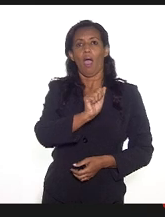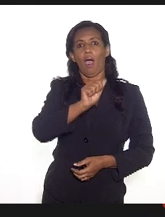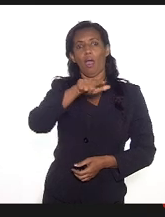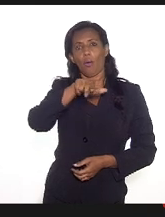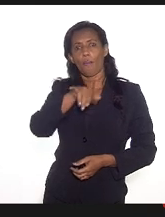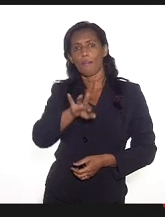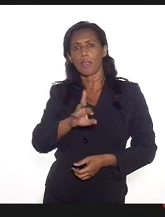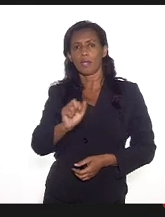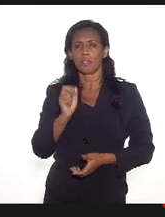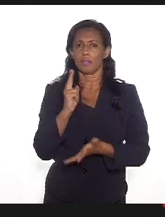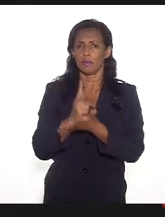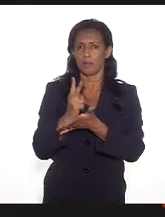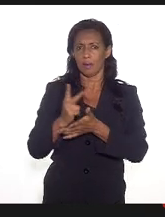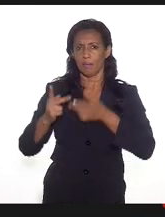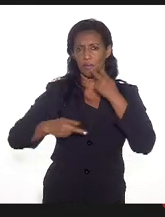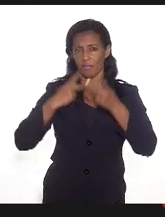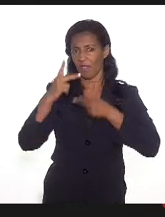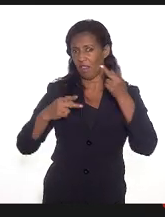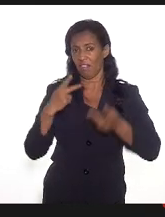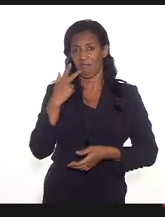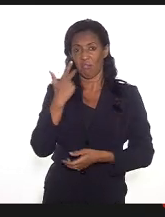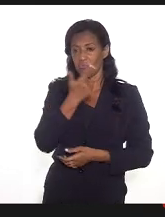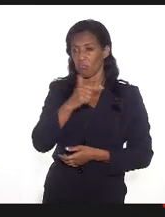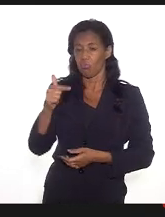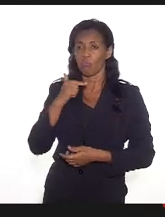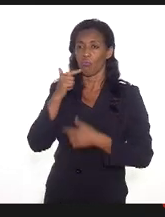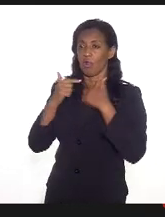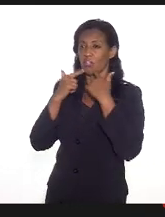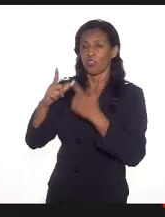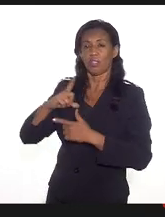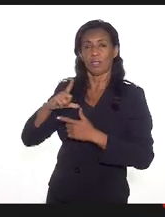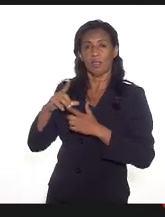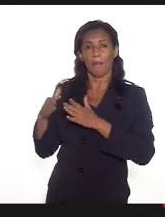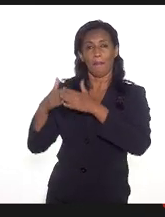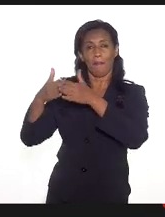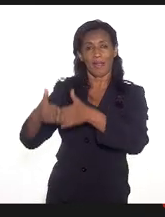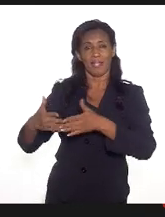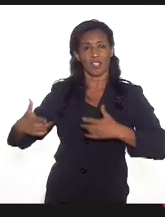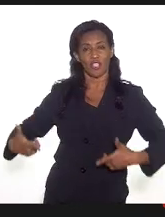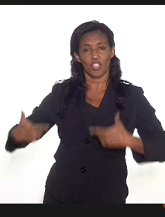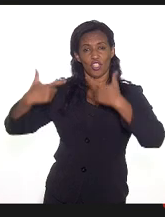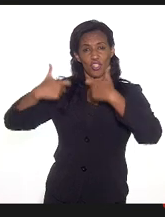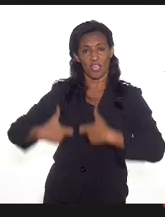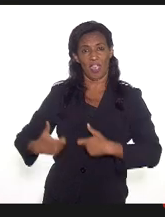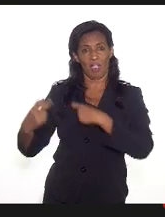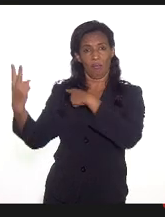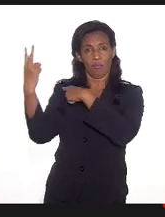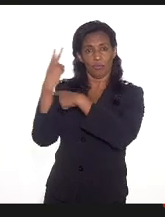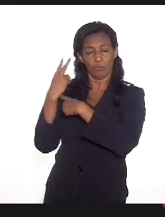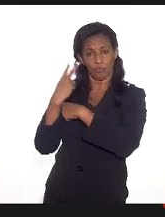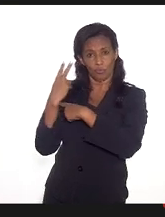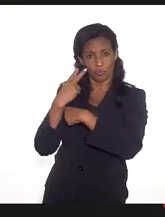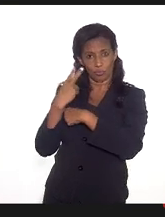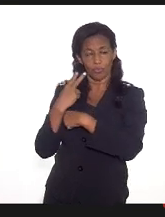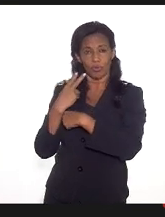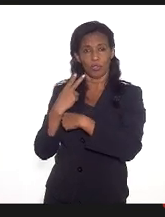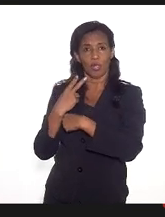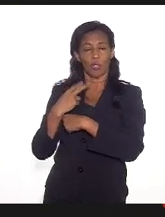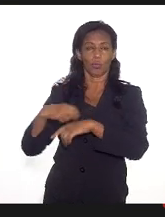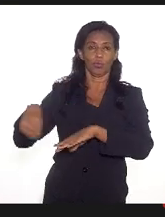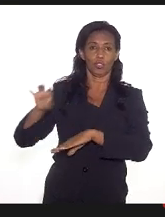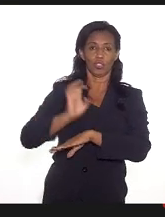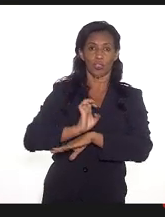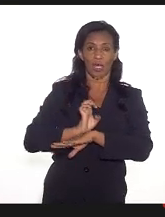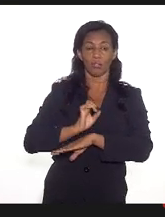adianta nós termos uma marinha de guerra para defender nossos interesses, nossa soberania, na função defesa do